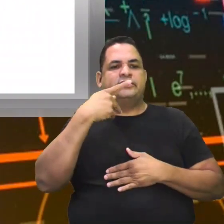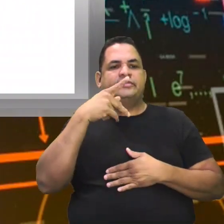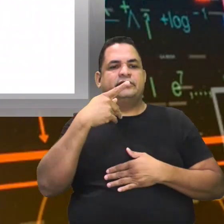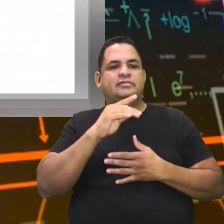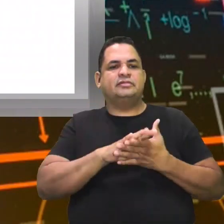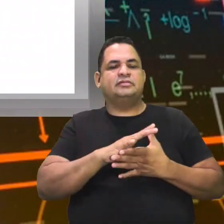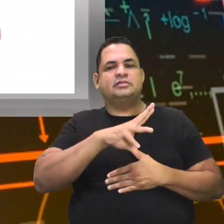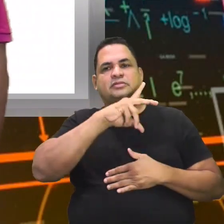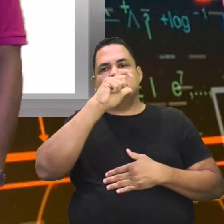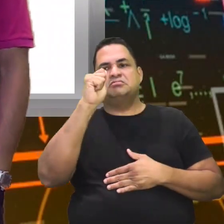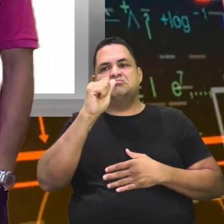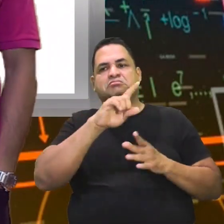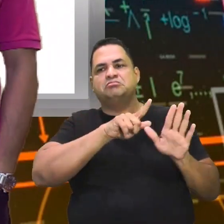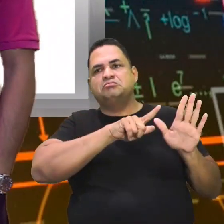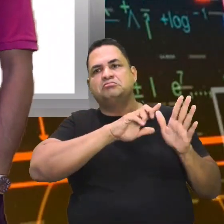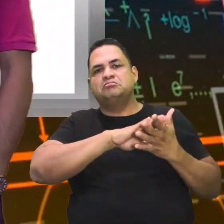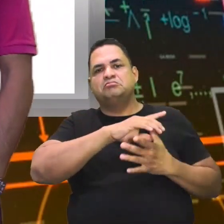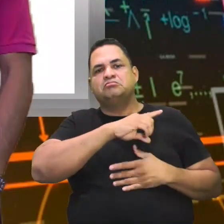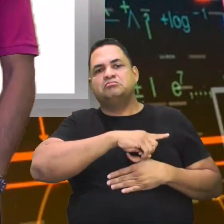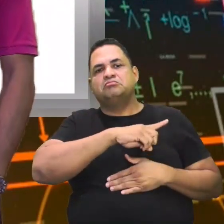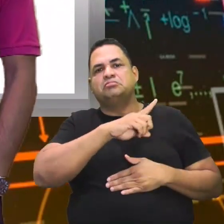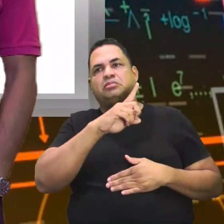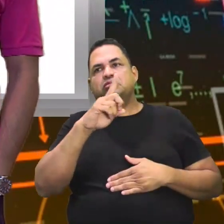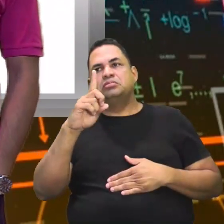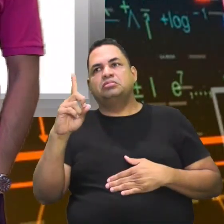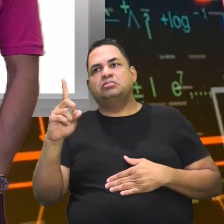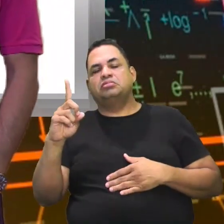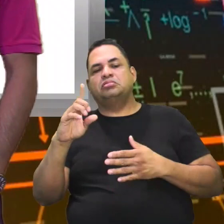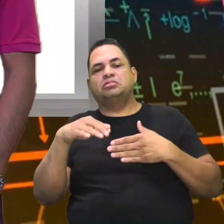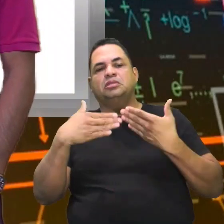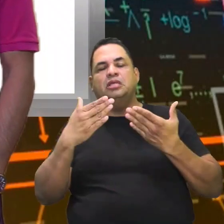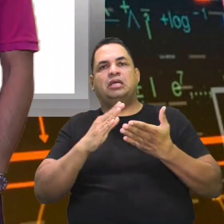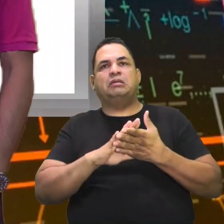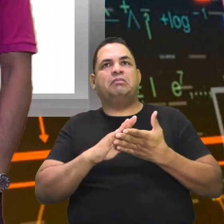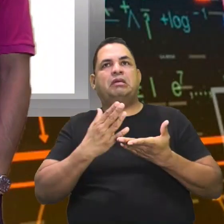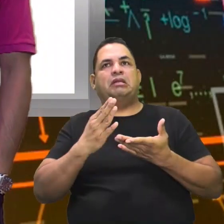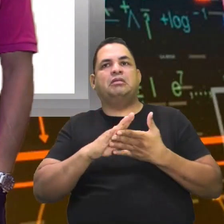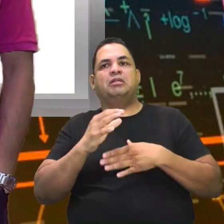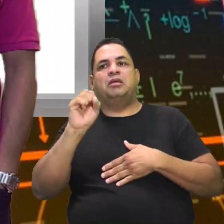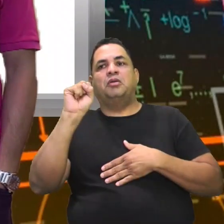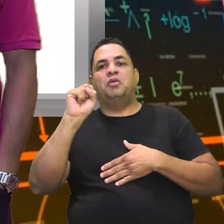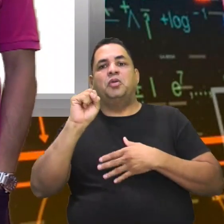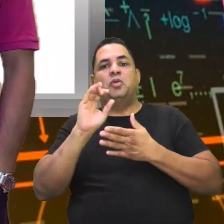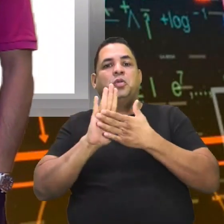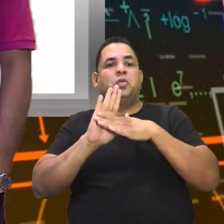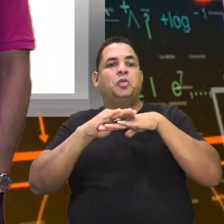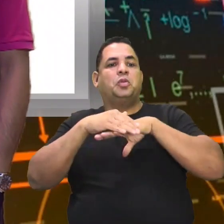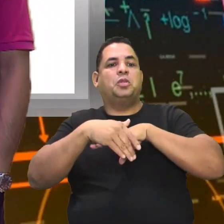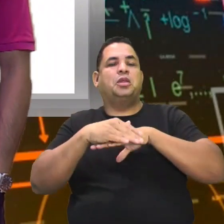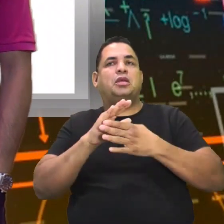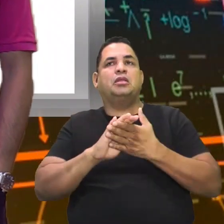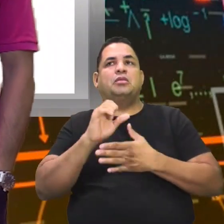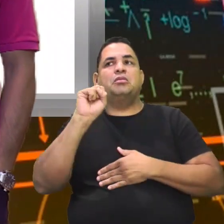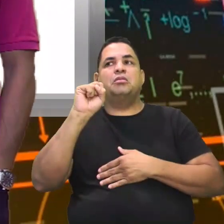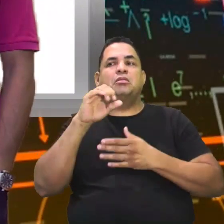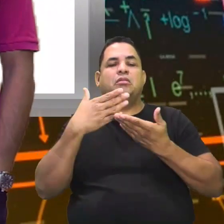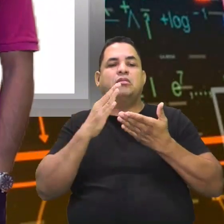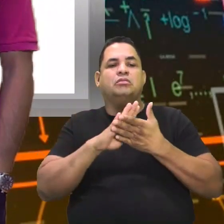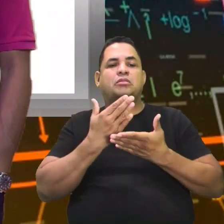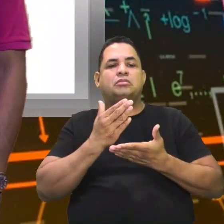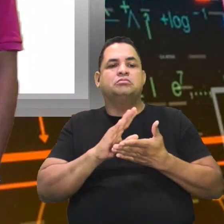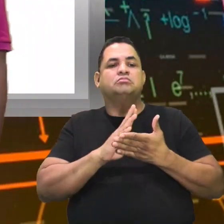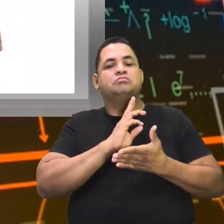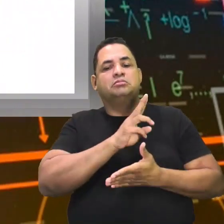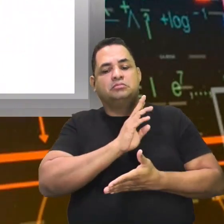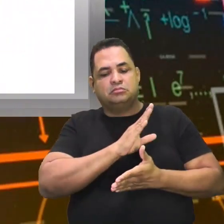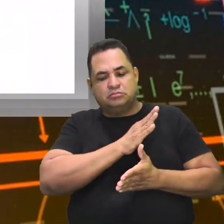eu passar o dia inteiro sem beber água e chegar lá às 8 horas da noite e querer beber 1 litro de água de uma vez. Porque o organismo, ele precisa disso ao